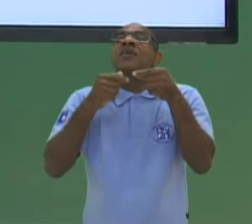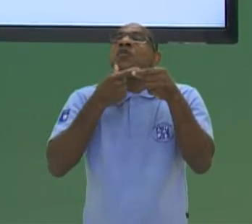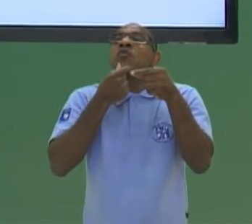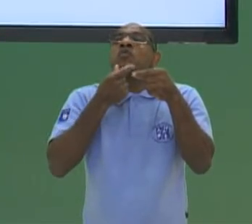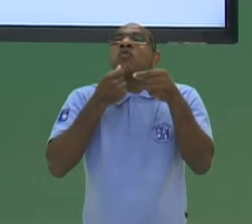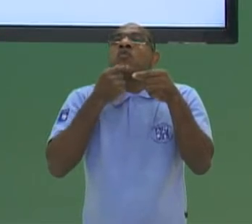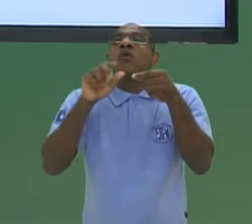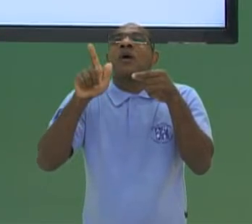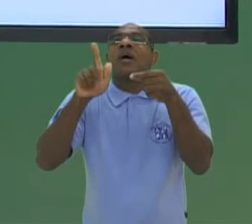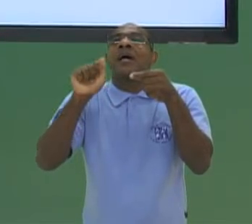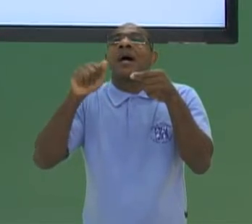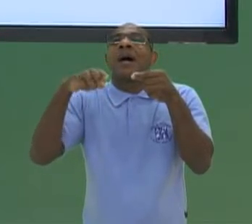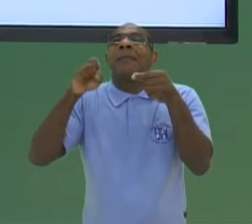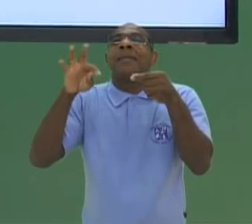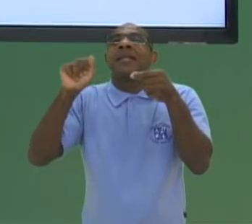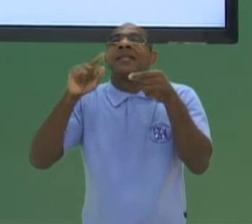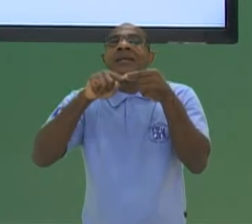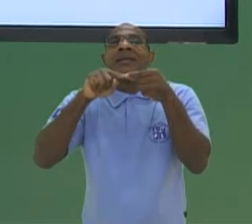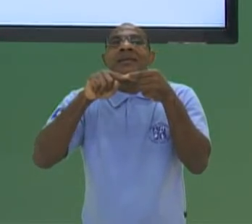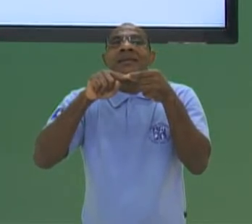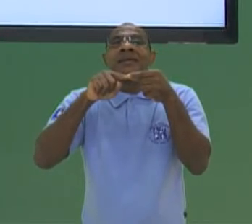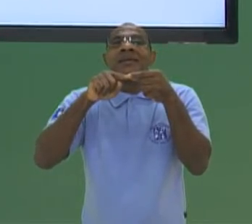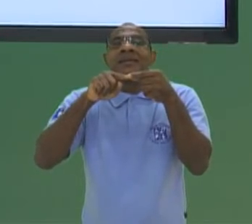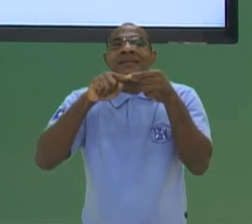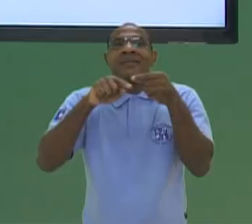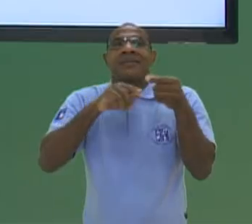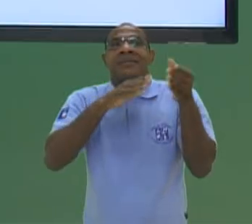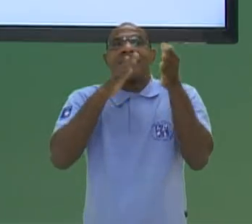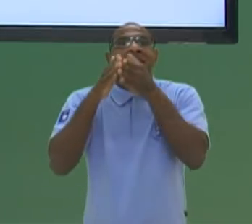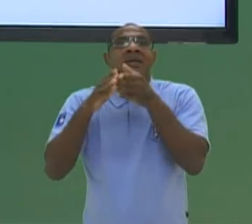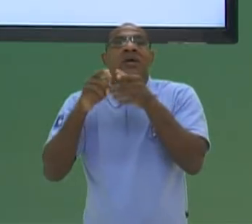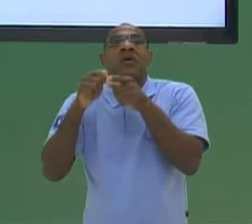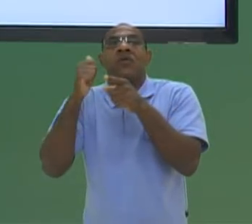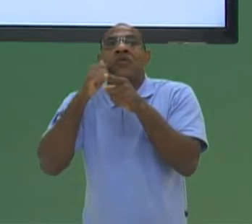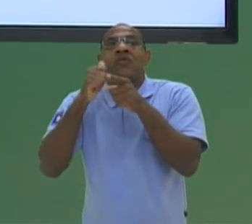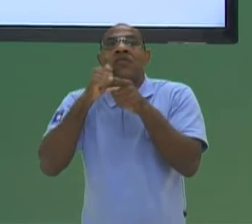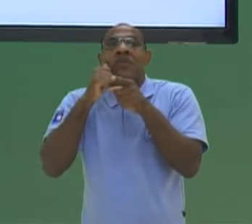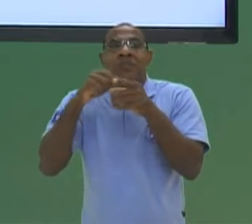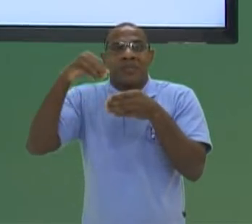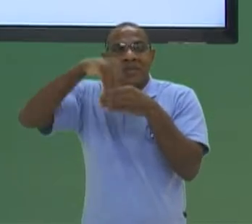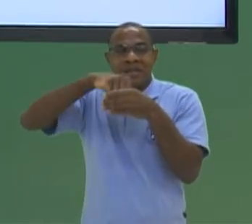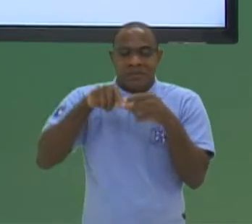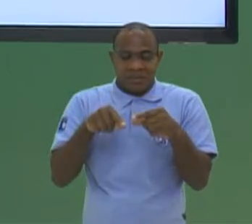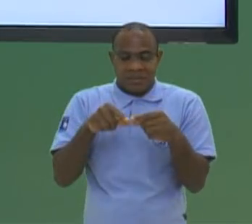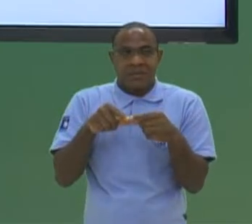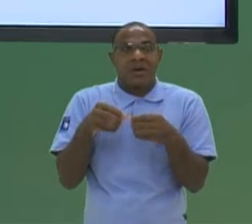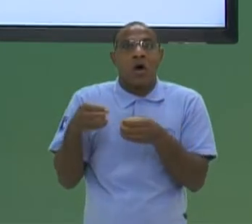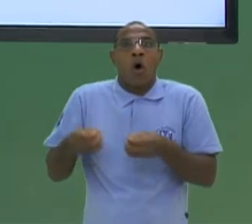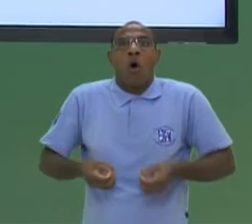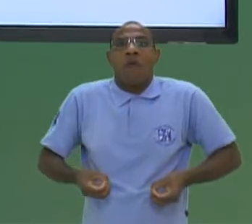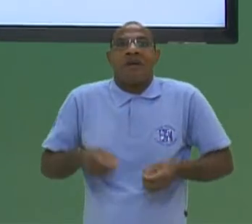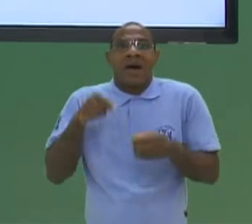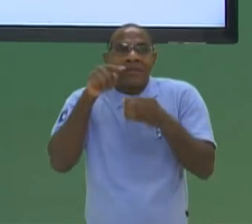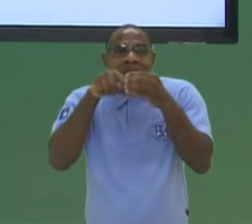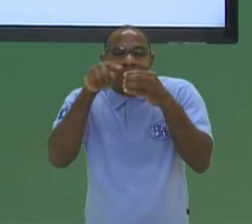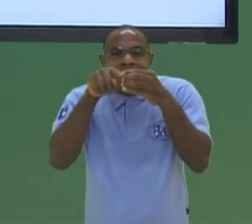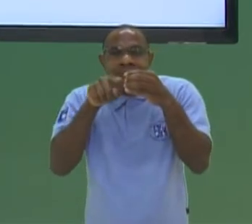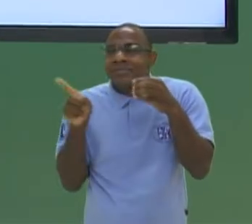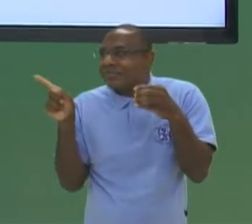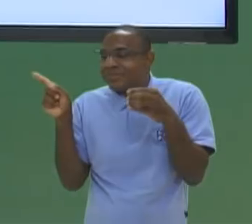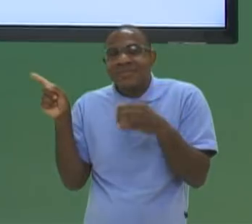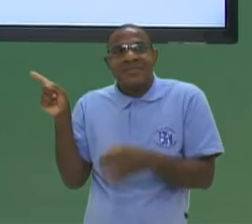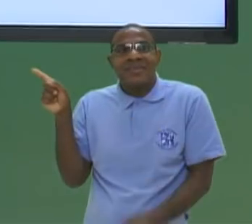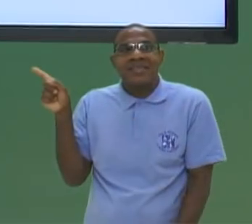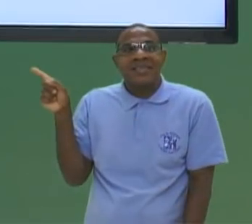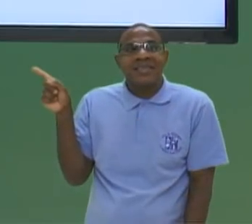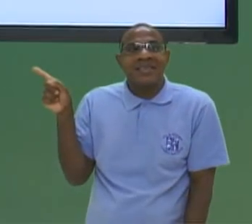Os gametas femininos, eles vão estar abrigados aqui, ó, nessa parte azul, que a gente chama de ovário. E aí,